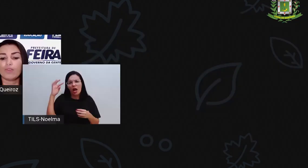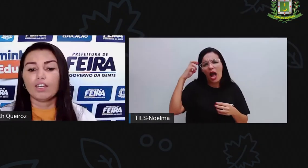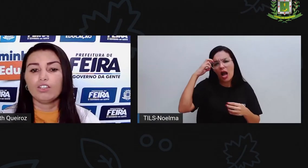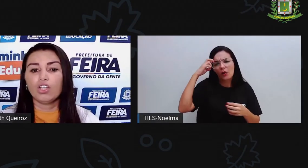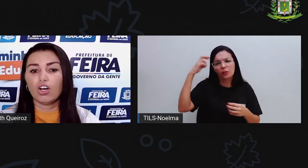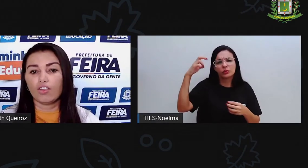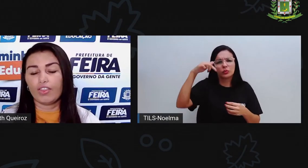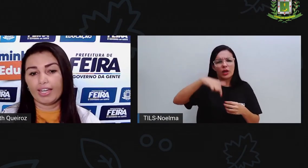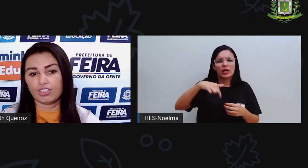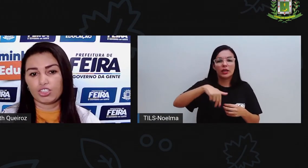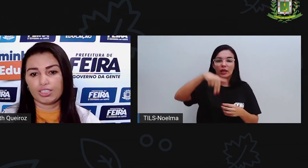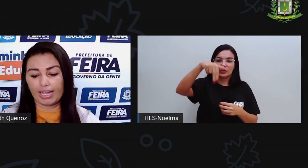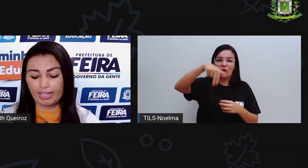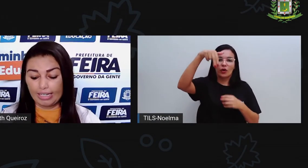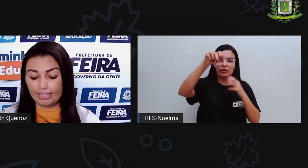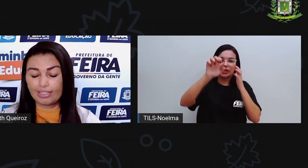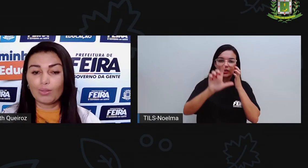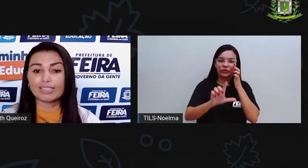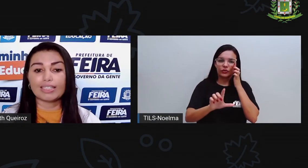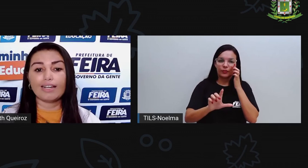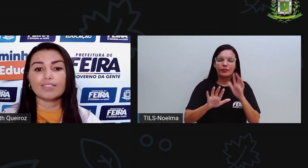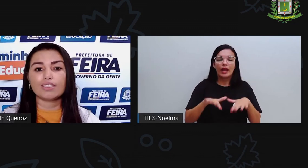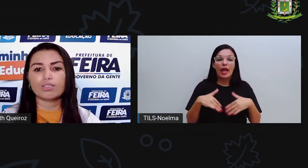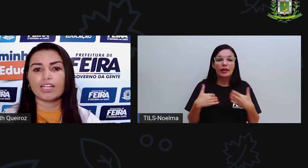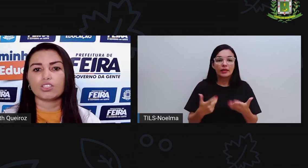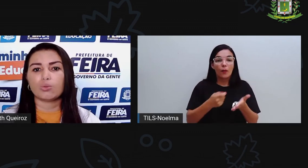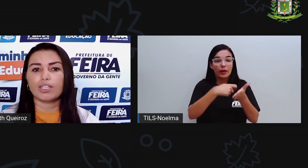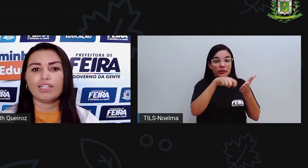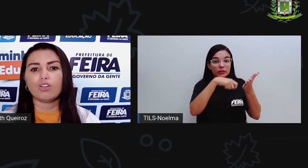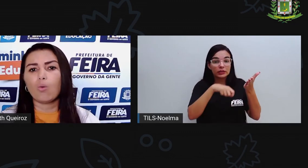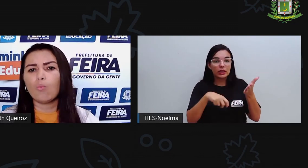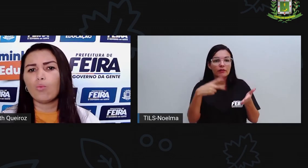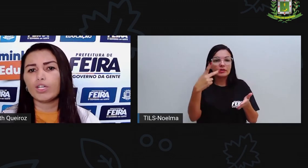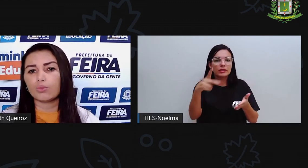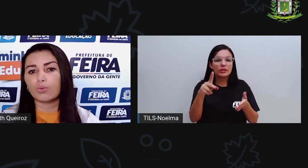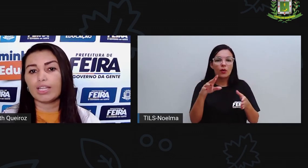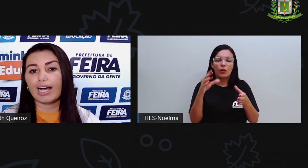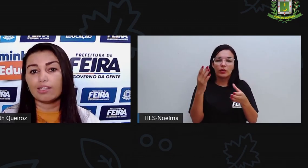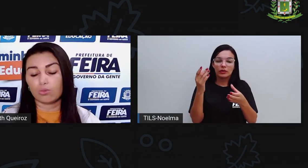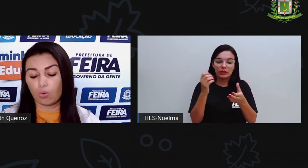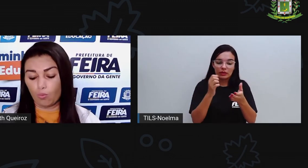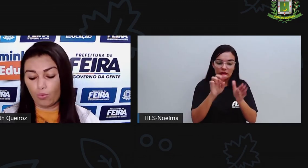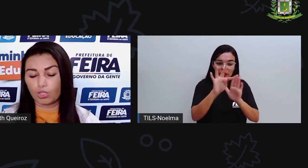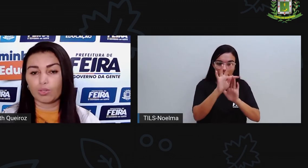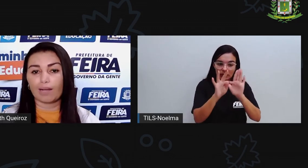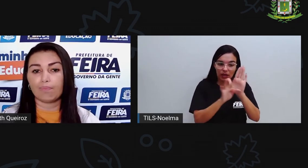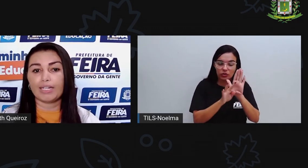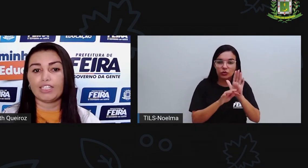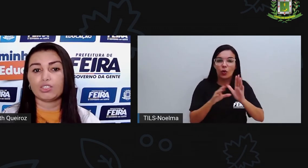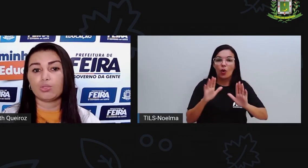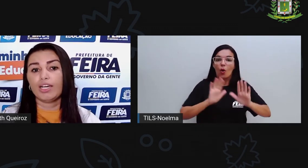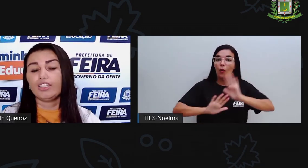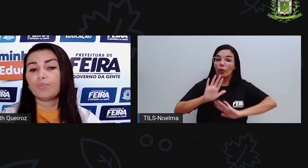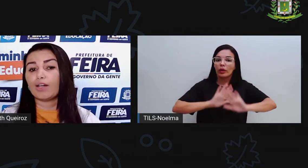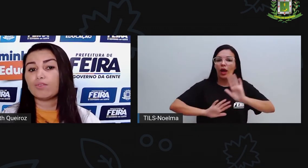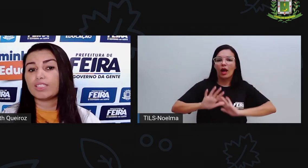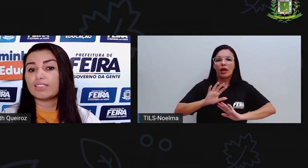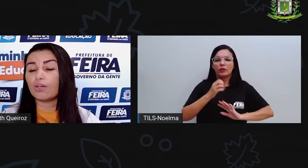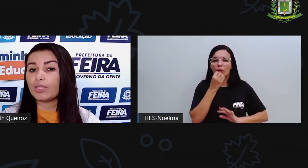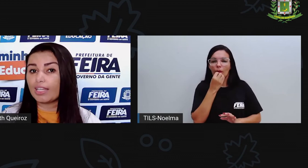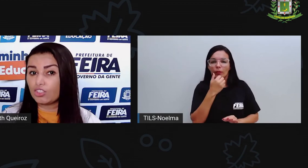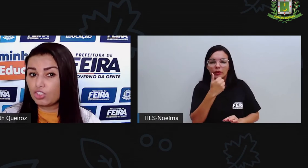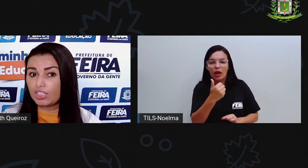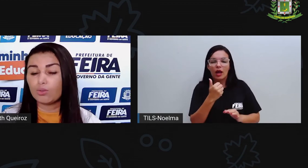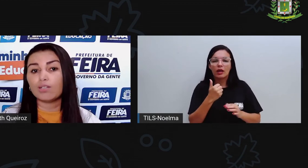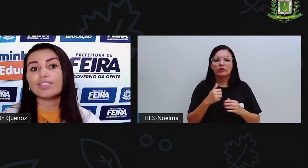região Nordeste, né? Então, escreva seu texto aí com muito cuidado, com muito capricho. Espero que vocês